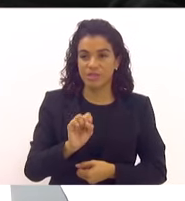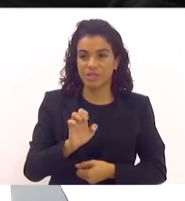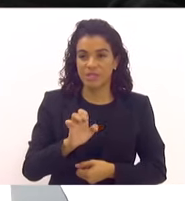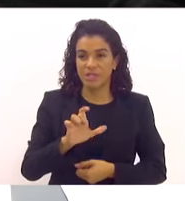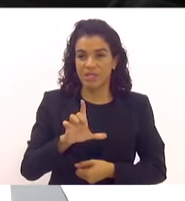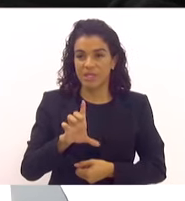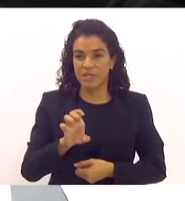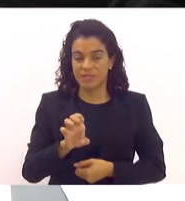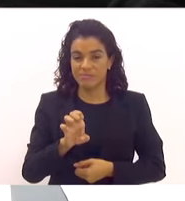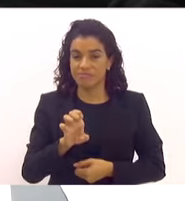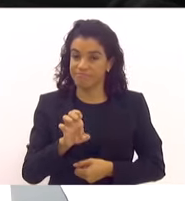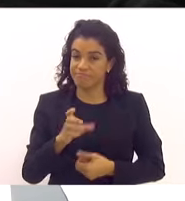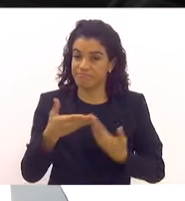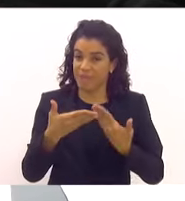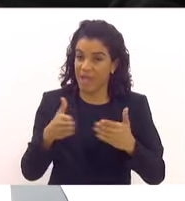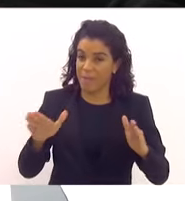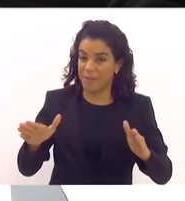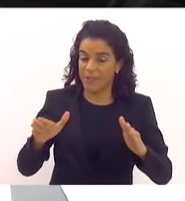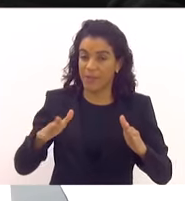uma prerrogativa